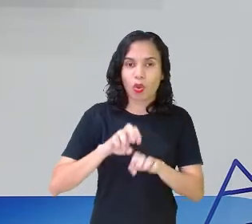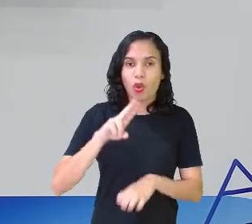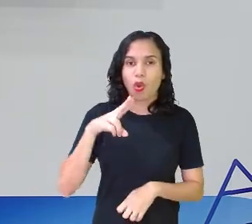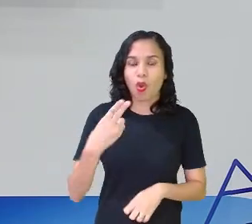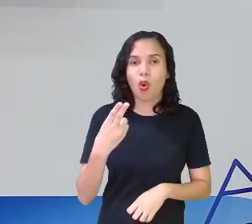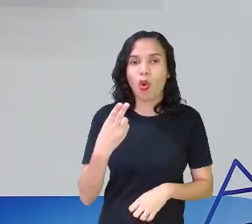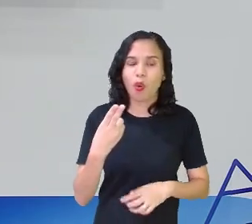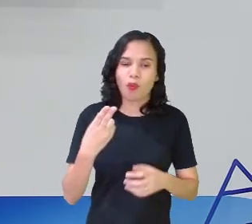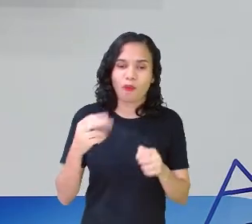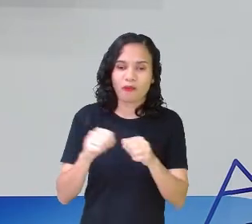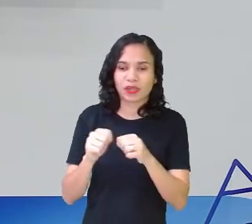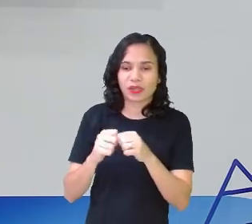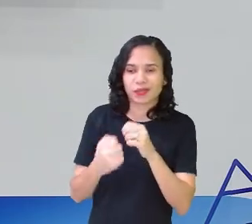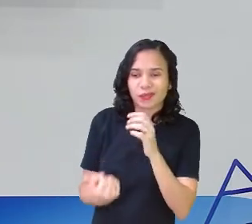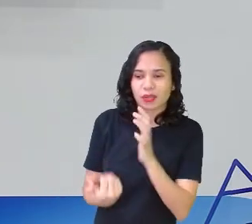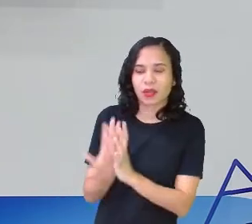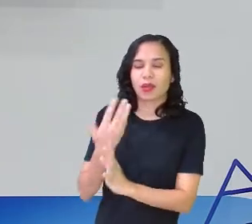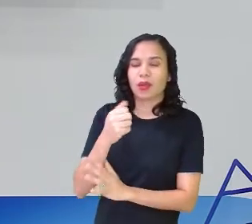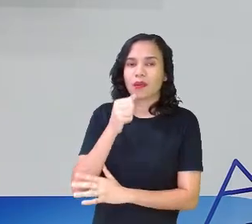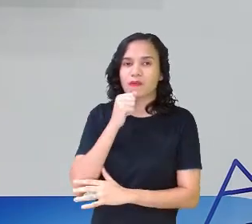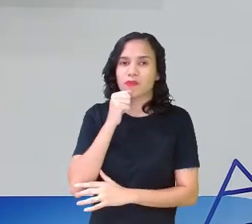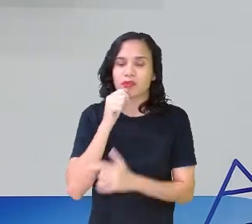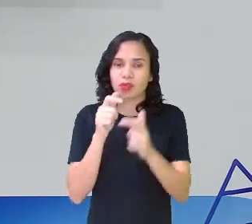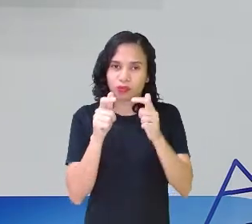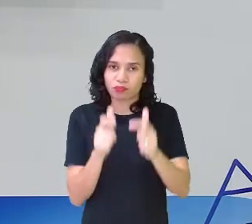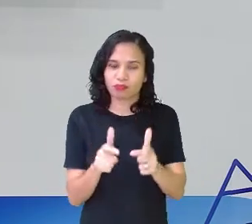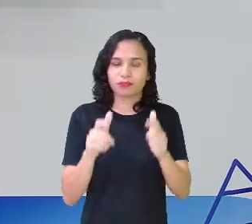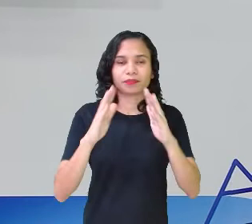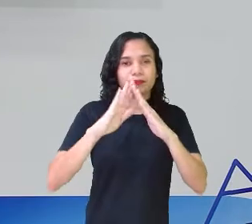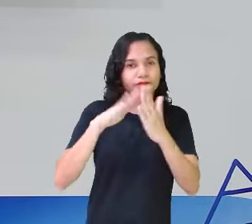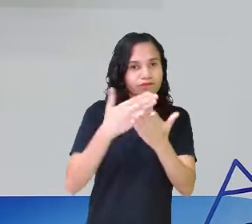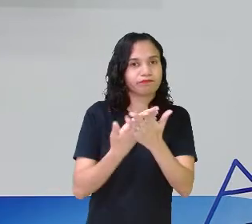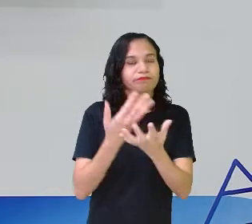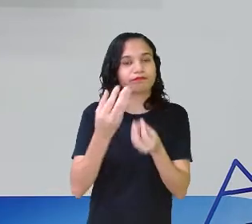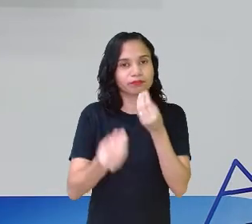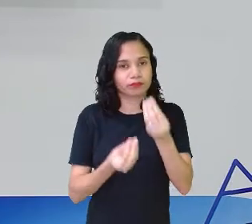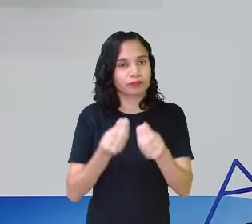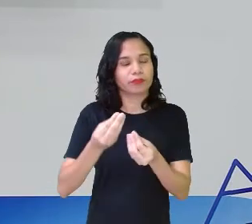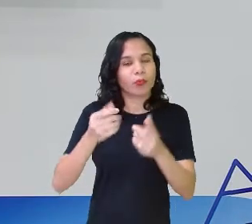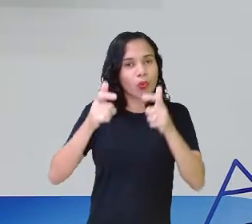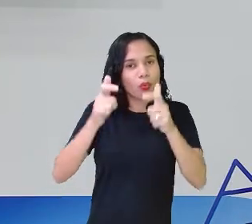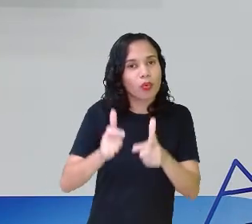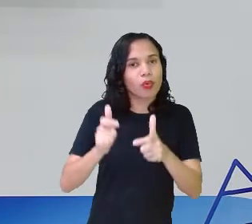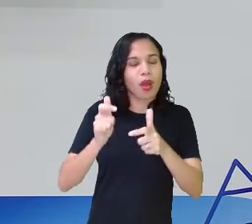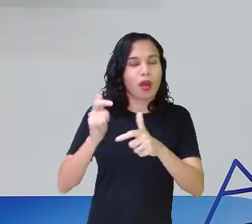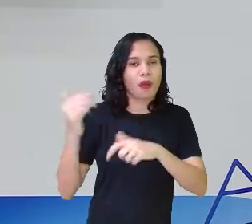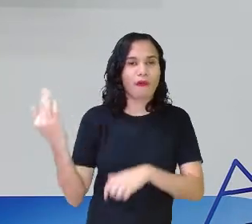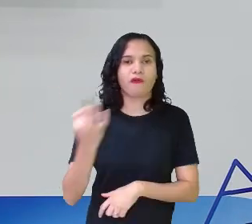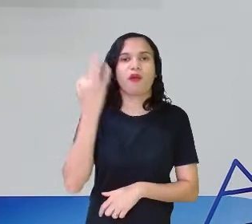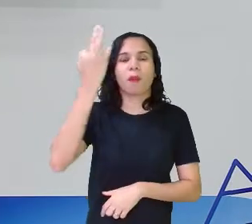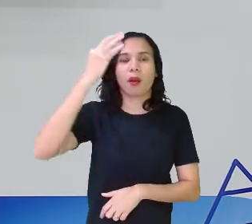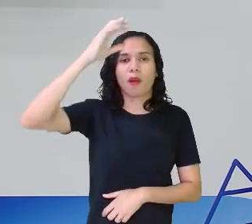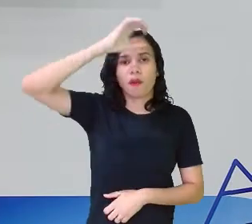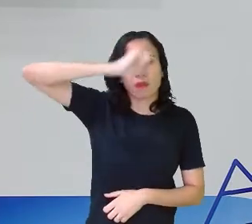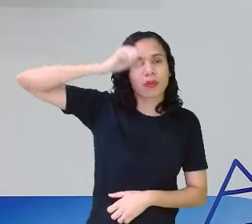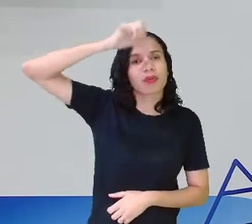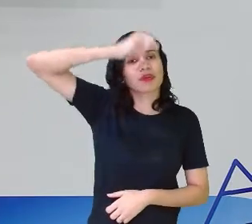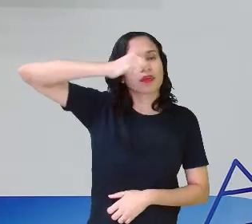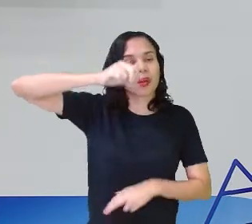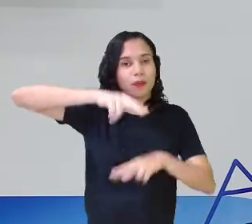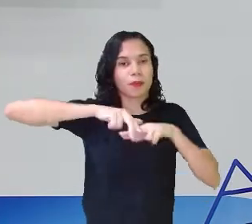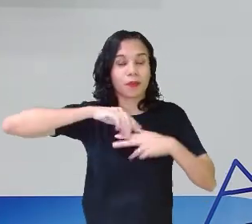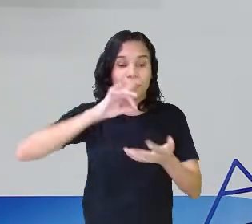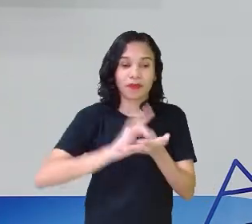se estruturando dentro do ambiente escolar, enquanto ambiente formal de aprendizagem. E se de verdade a gente